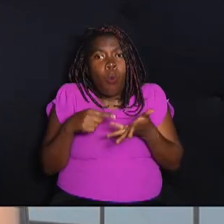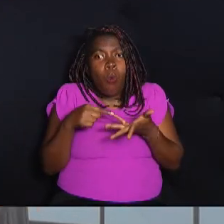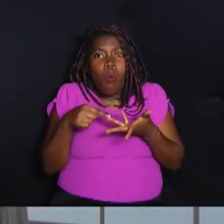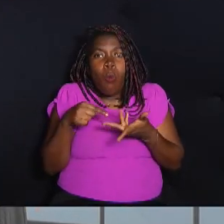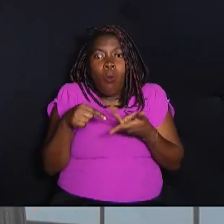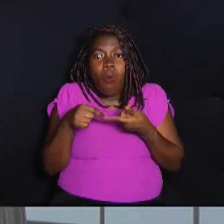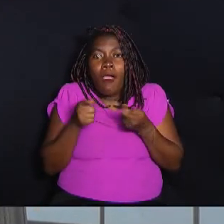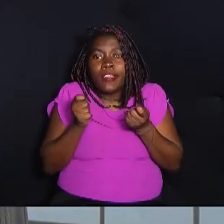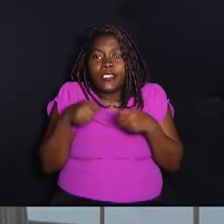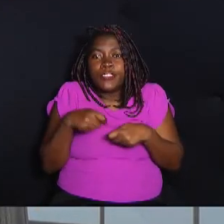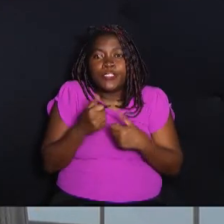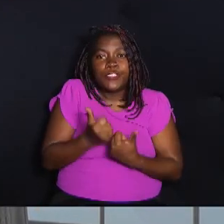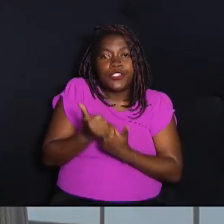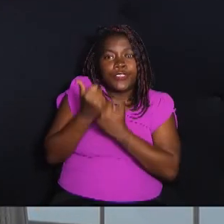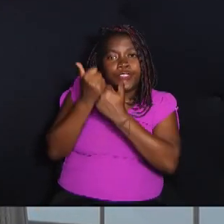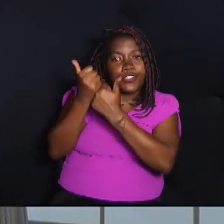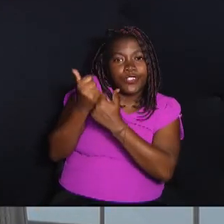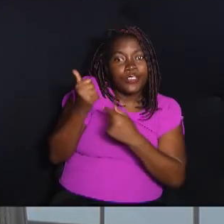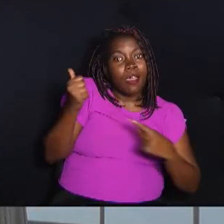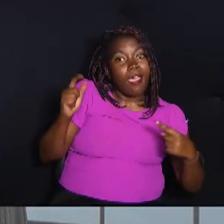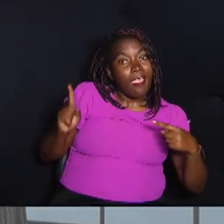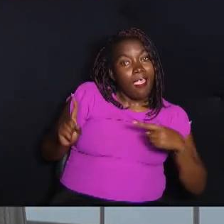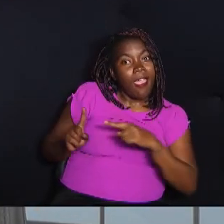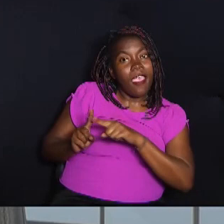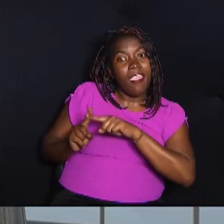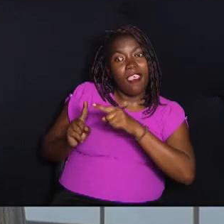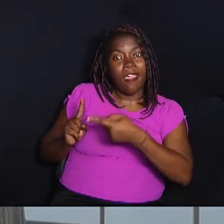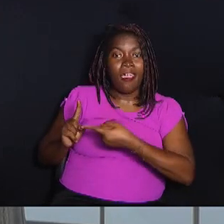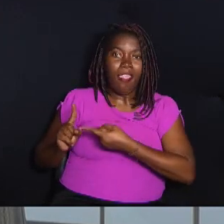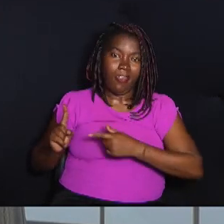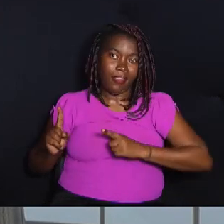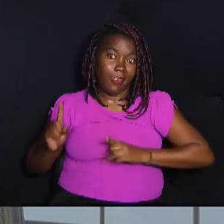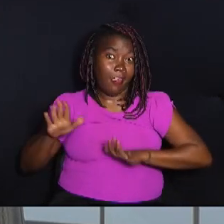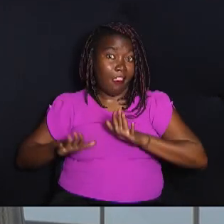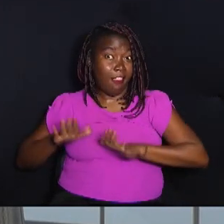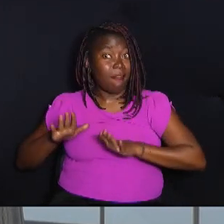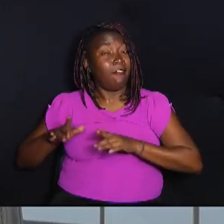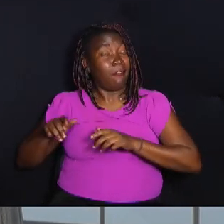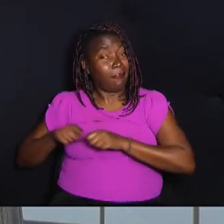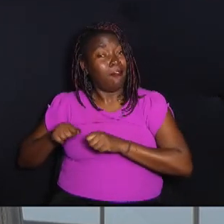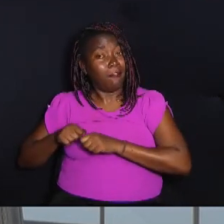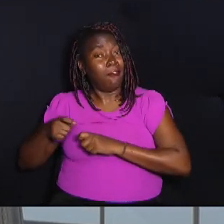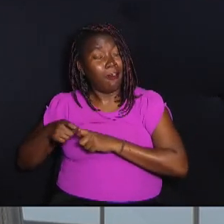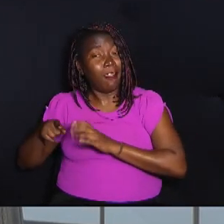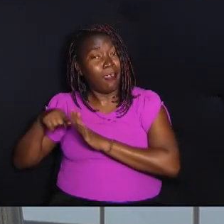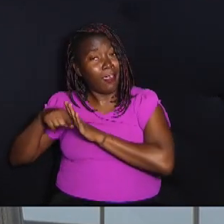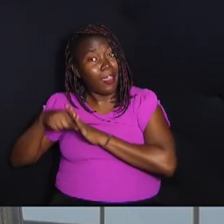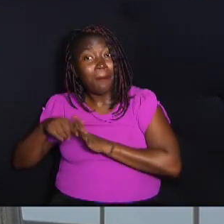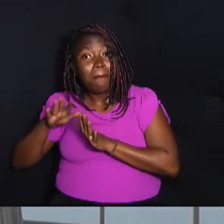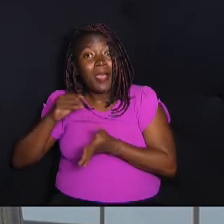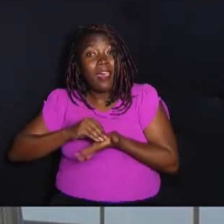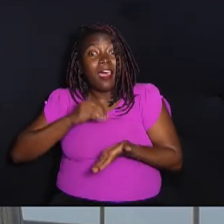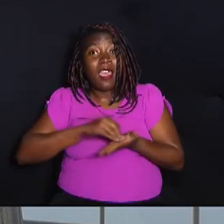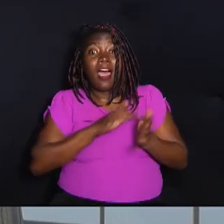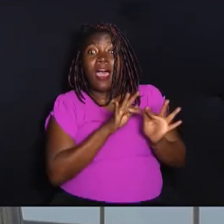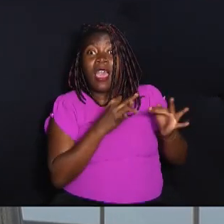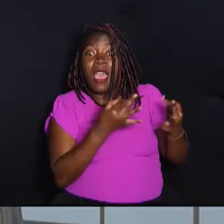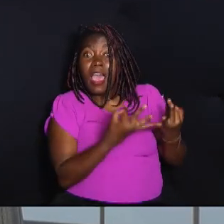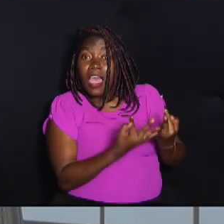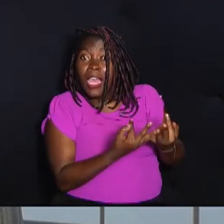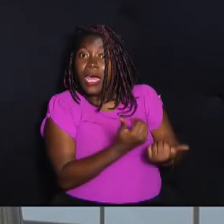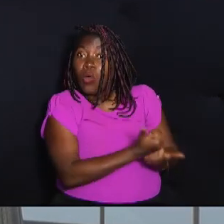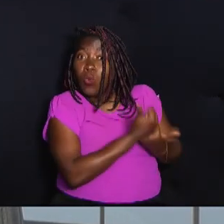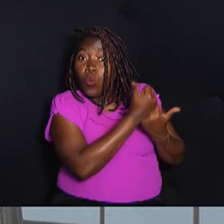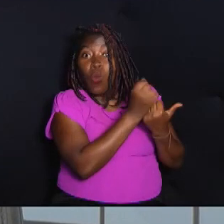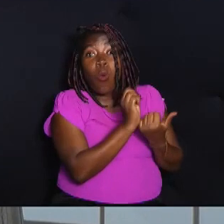de apoio que essa gestante tem. Às vezes ela faz o pré-natal, mas às vezes ela não tem um apoio familiar, ou às vezes ela não